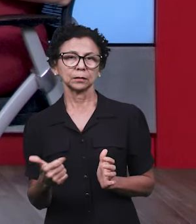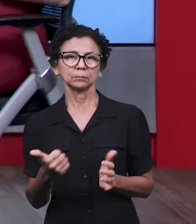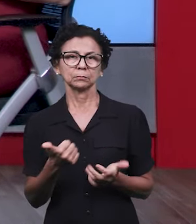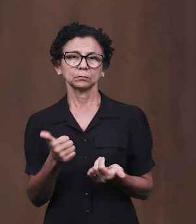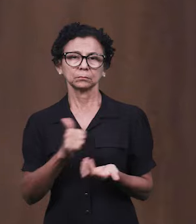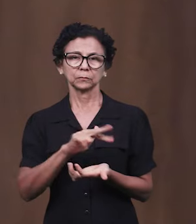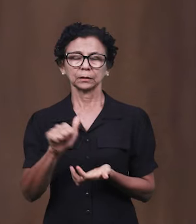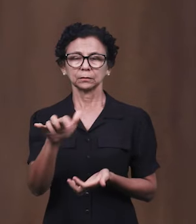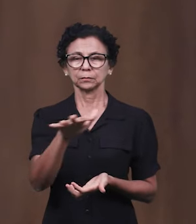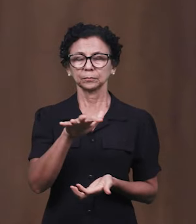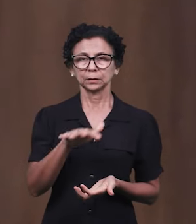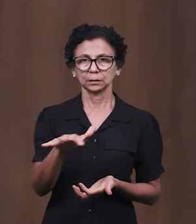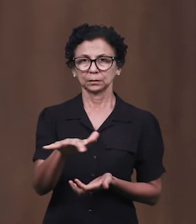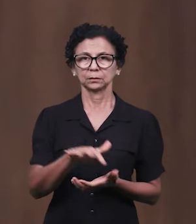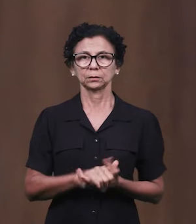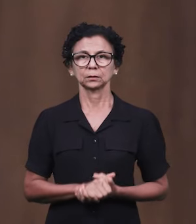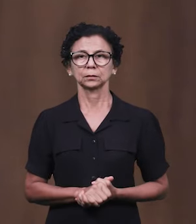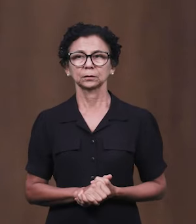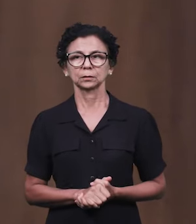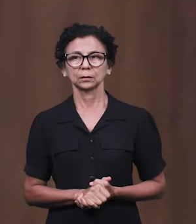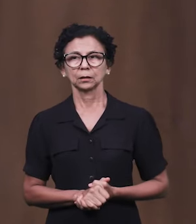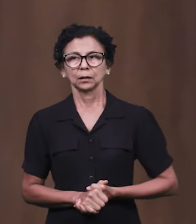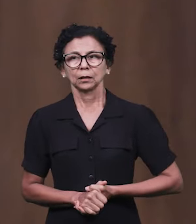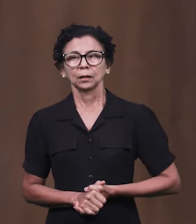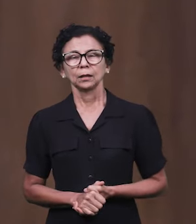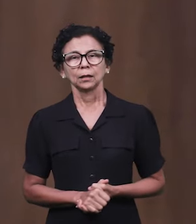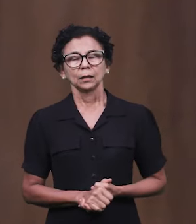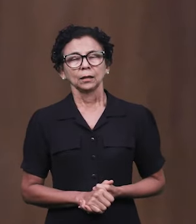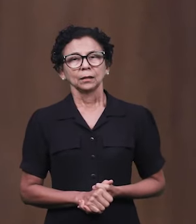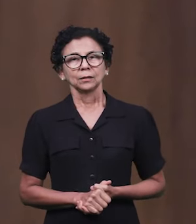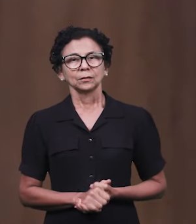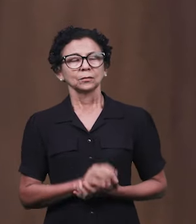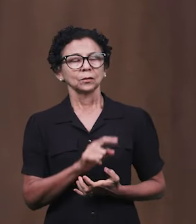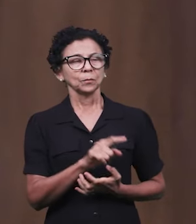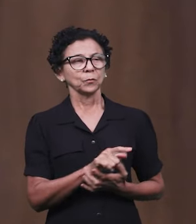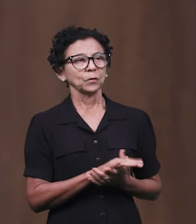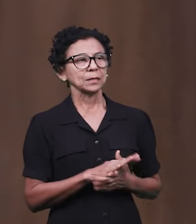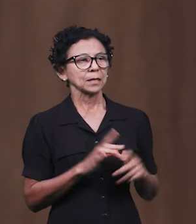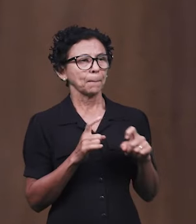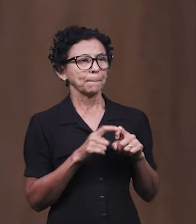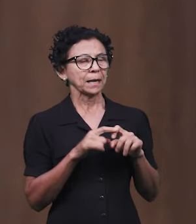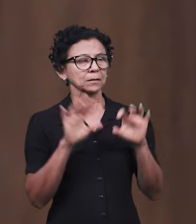como psiquiatra, né? Vou fazer uma pergunta assim, a interação entre